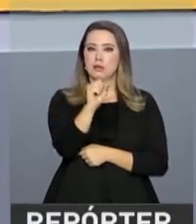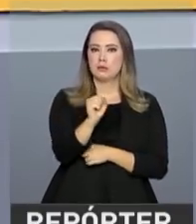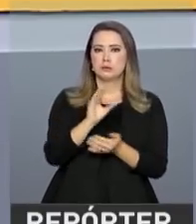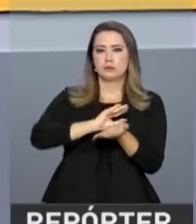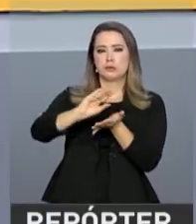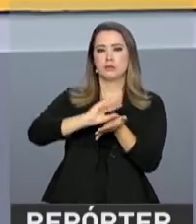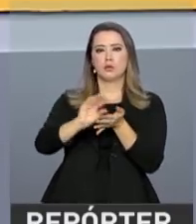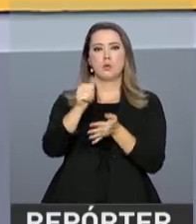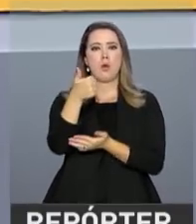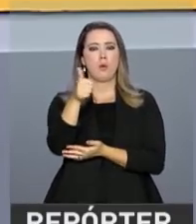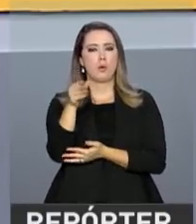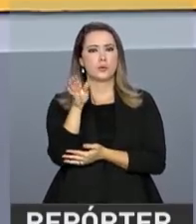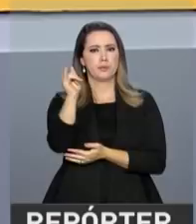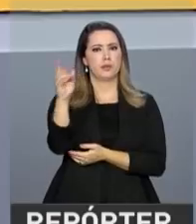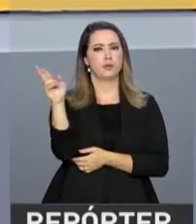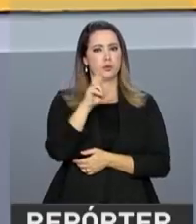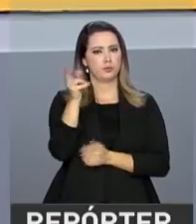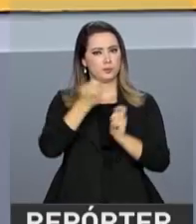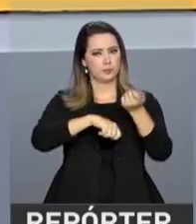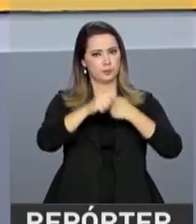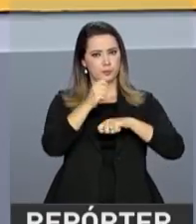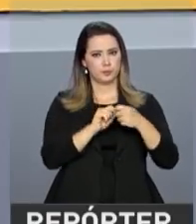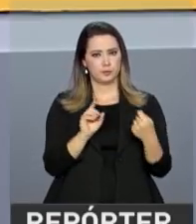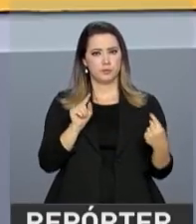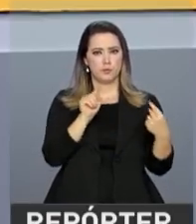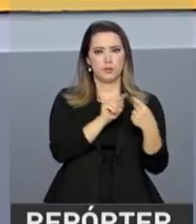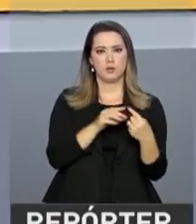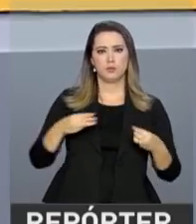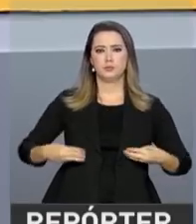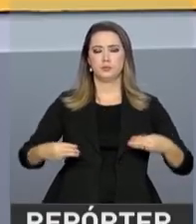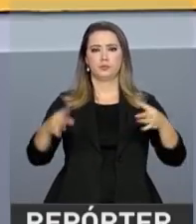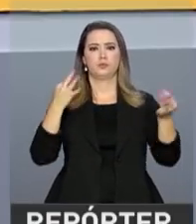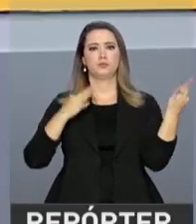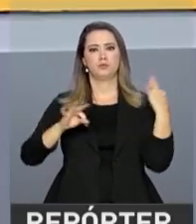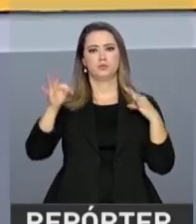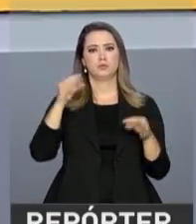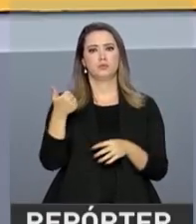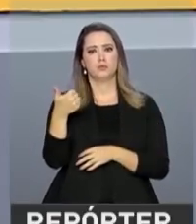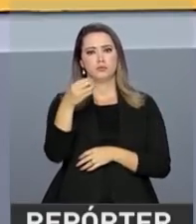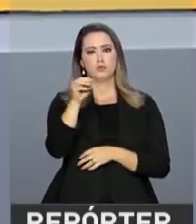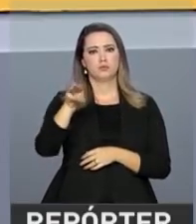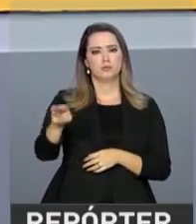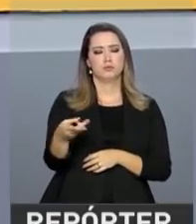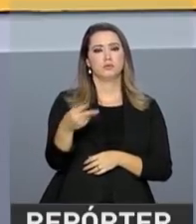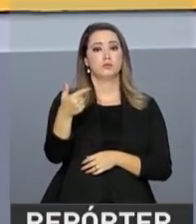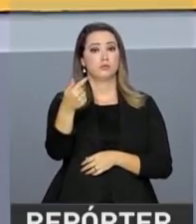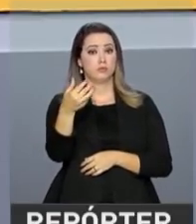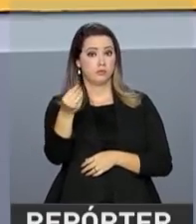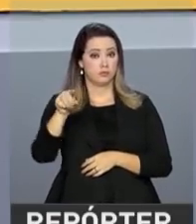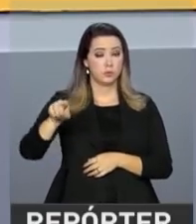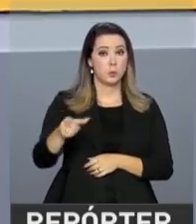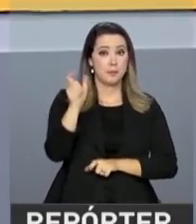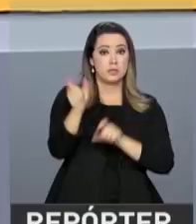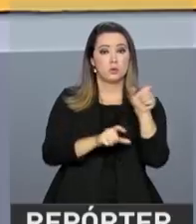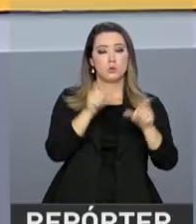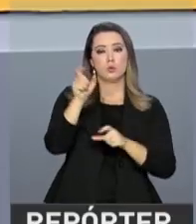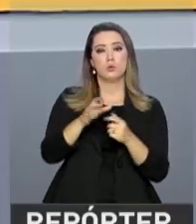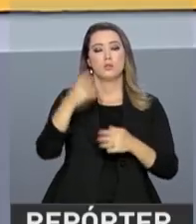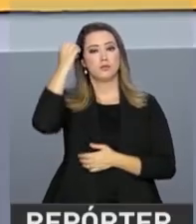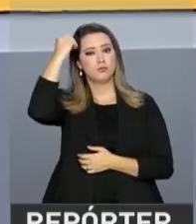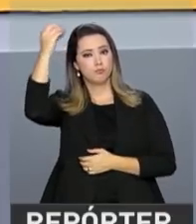injetar cerca de 11 bilhões de reais na economia de acordo com o ministério do turismo dez milhões e 700 mil brasileiros